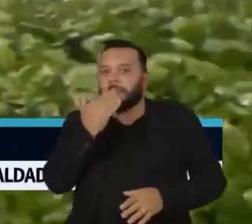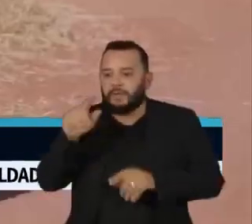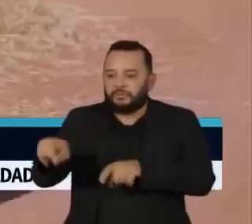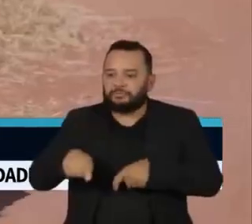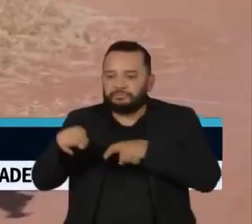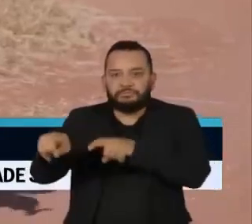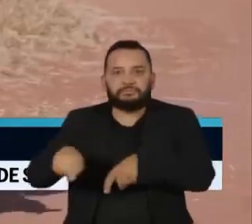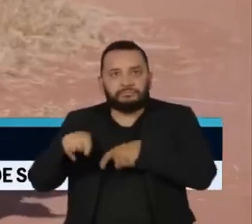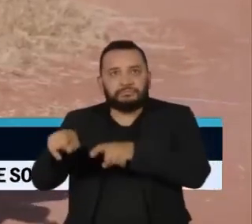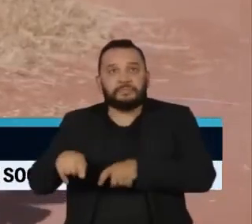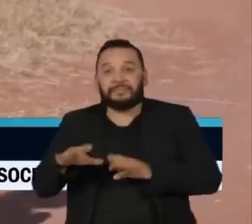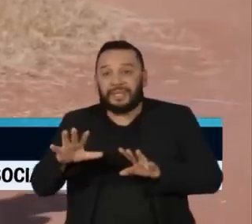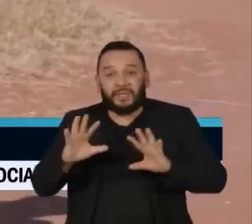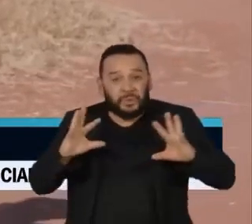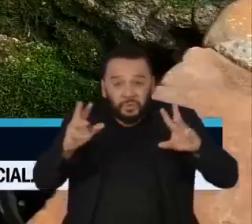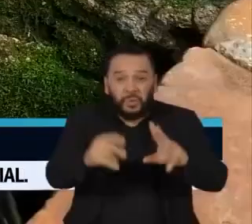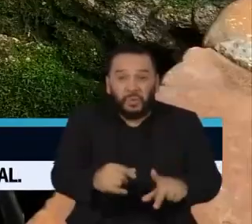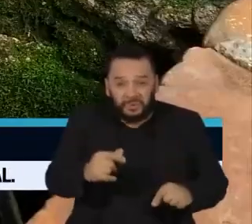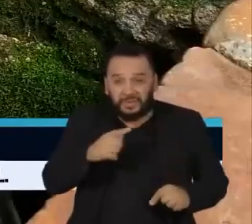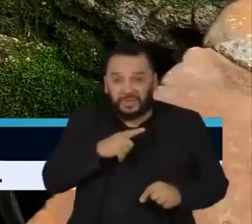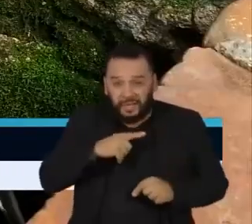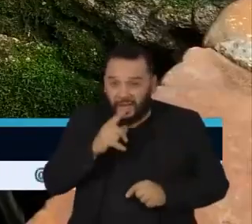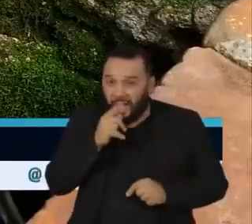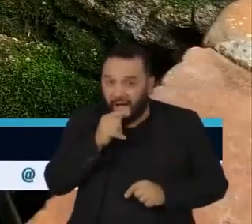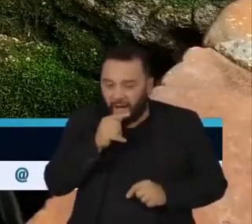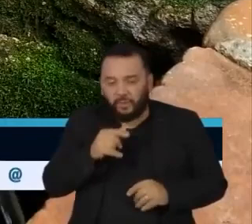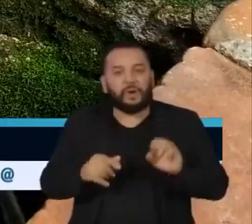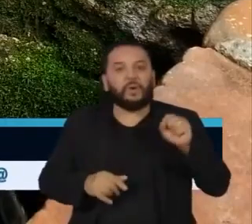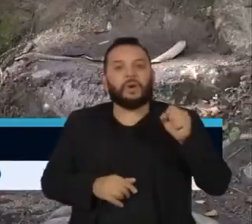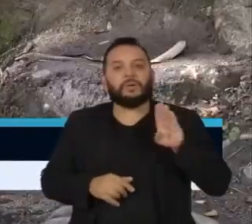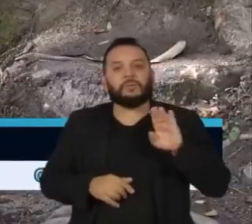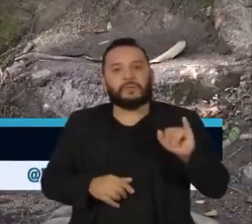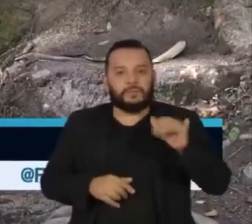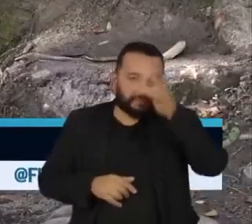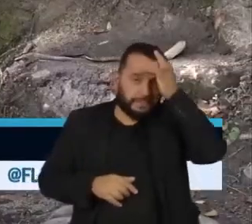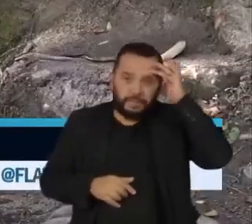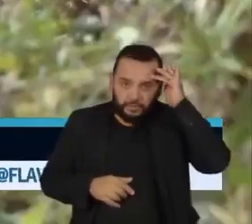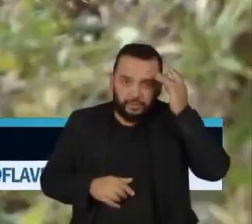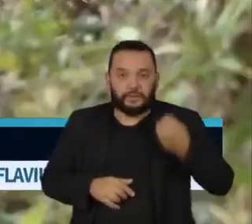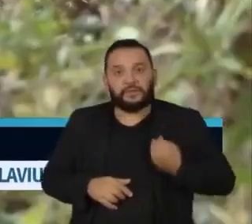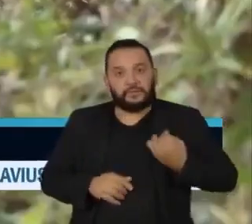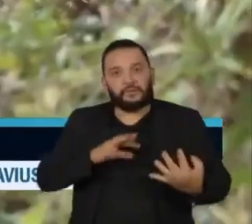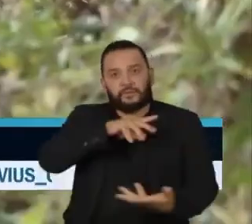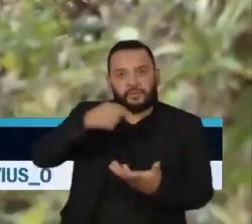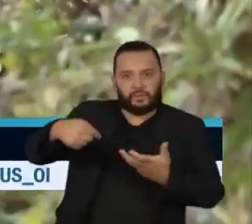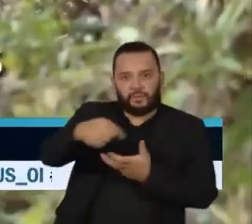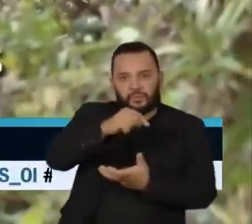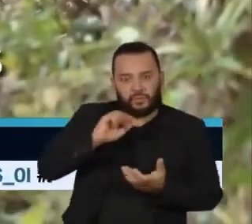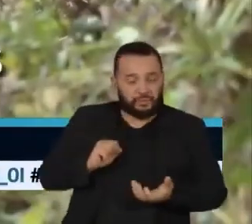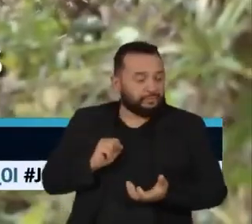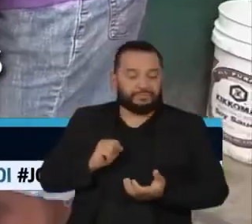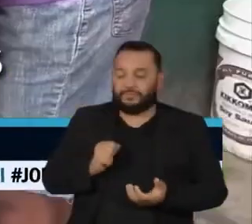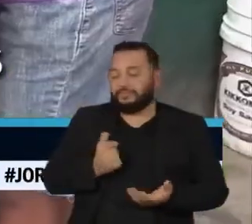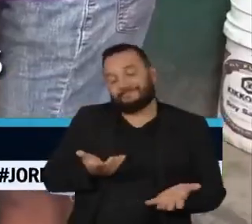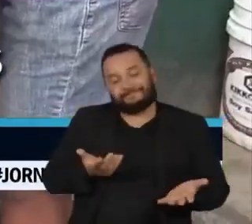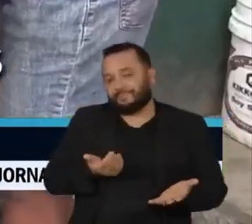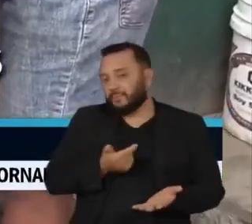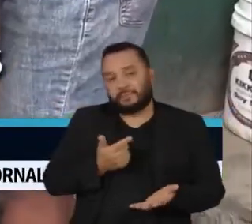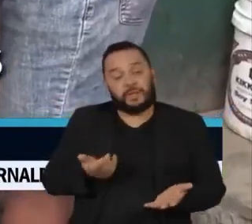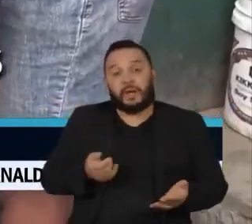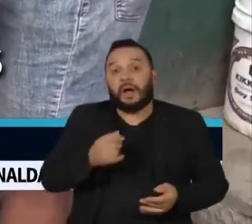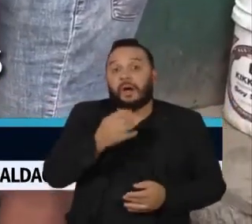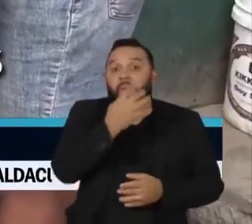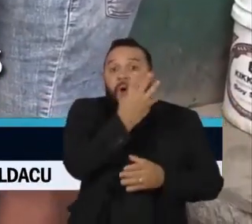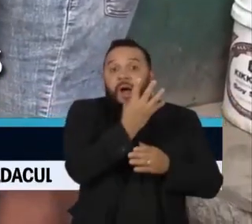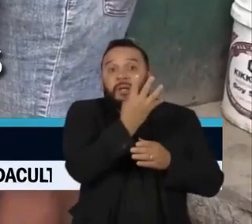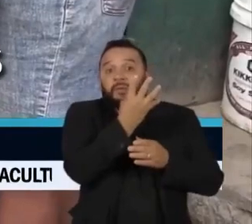está totalmente ao alcance de grande parte dos 8 bilhões de pessoas que vivem no planeta. Uma em cada quatro pessoas